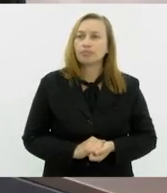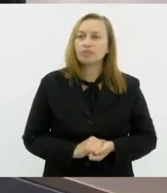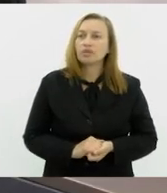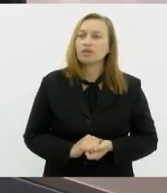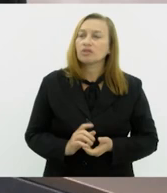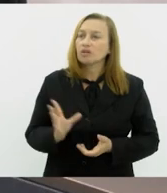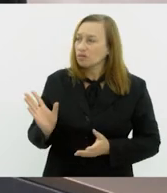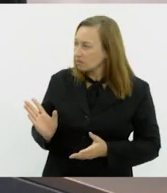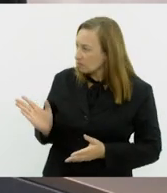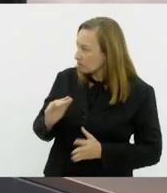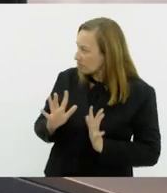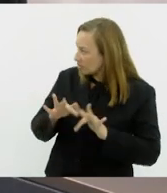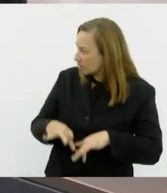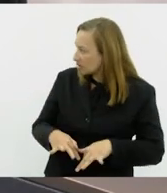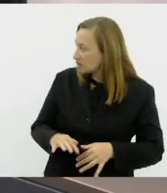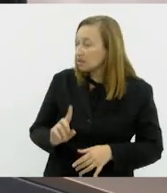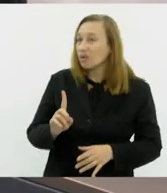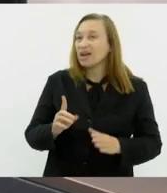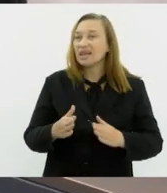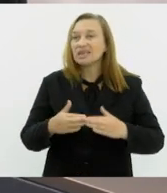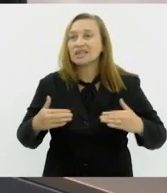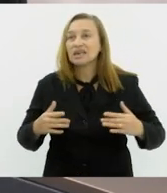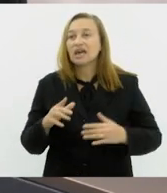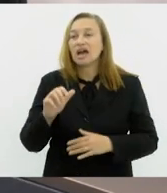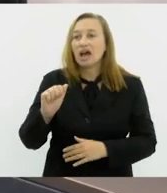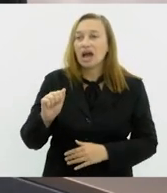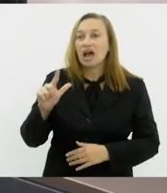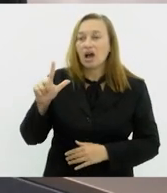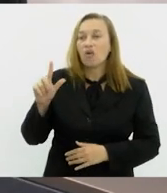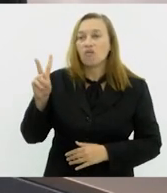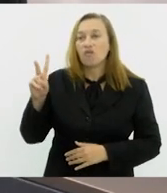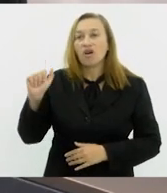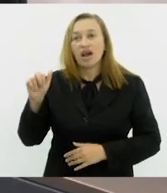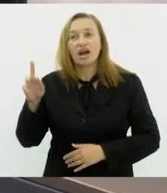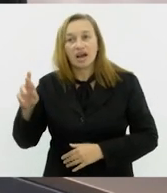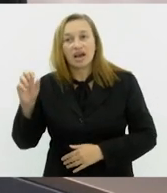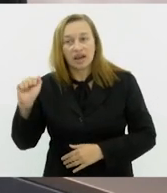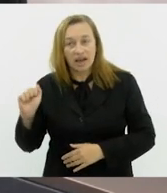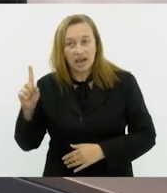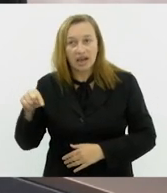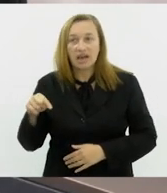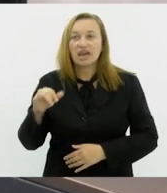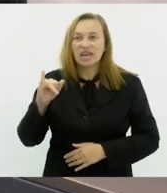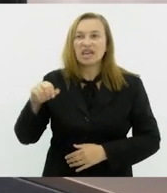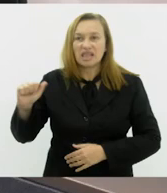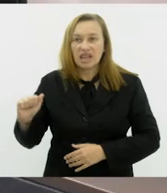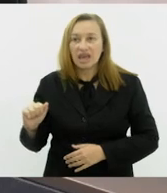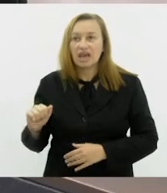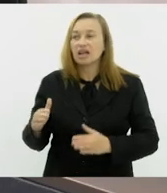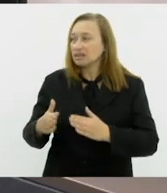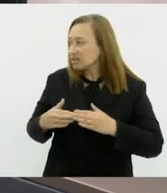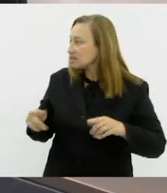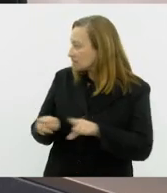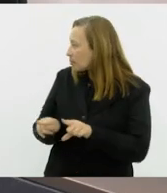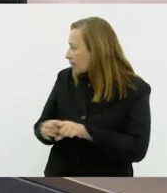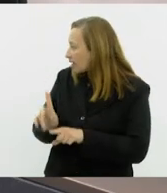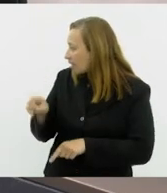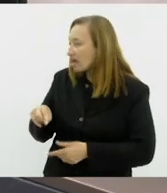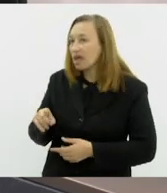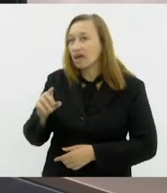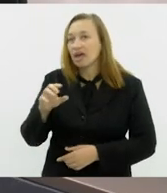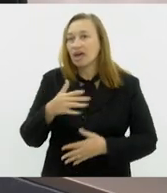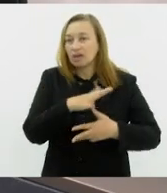Vamos concluir, então? Não, é porque não é licença, é um alvará, é diferente, né? No caso do INEA, o INEA licencia também.